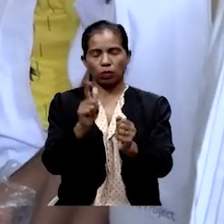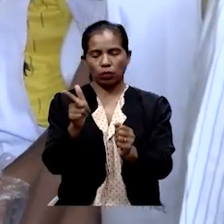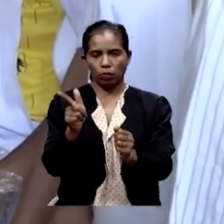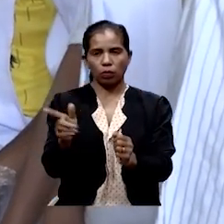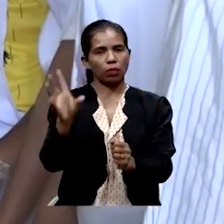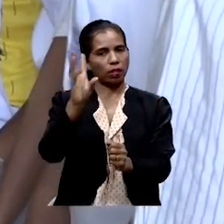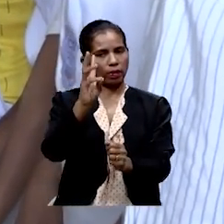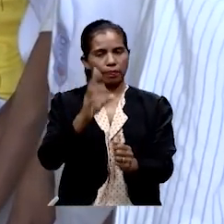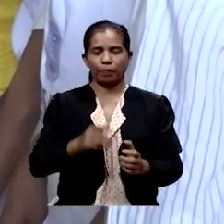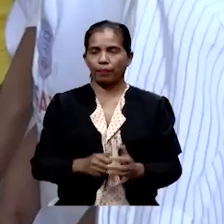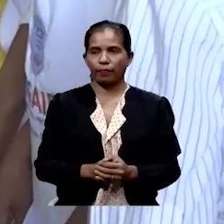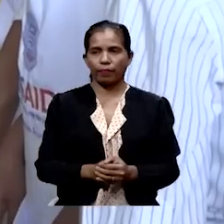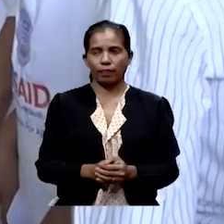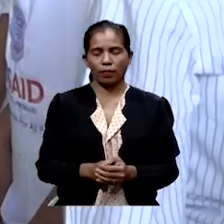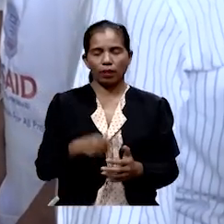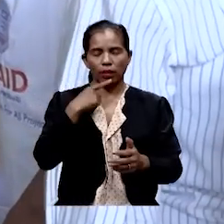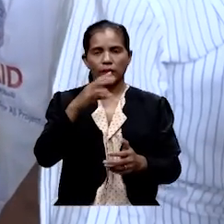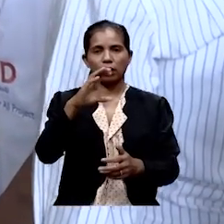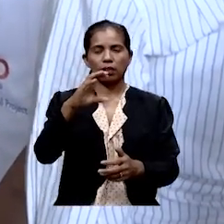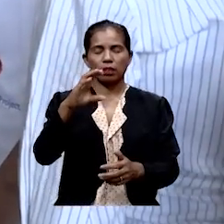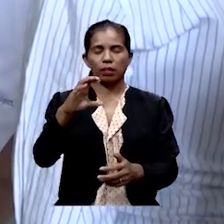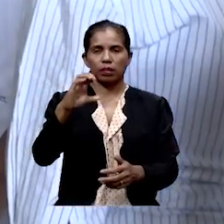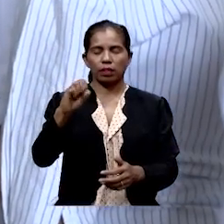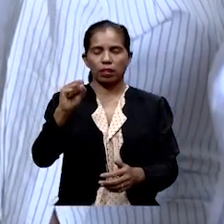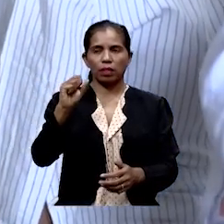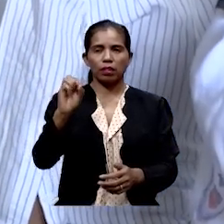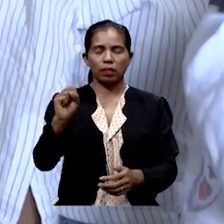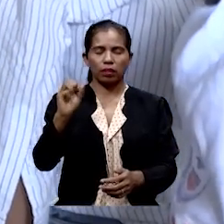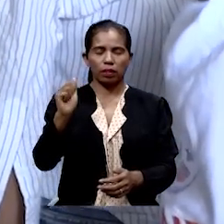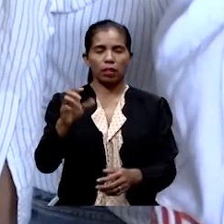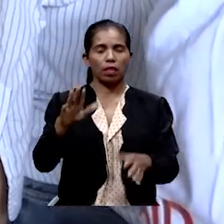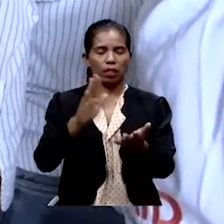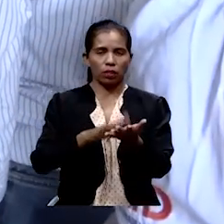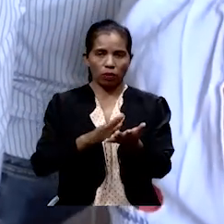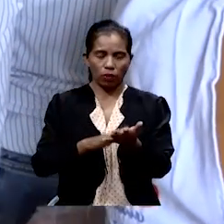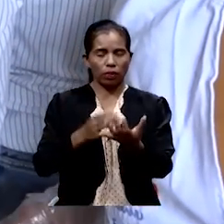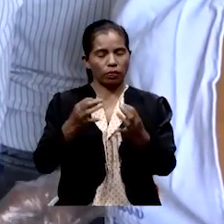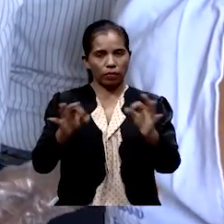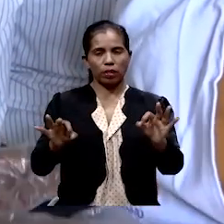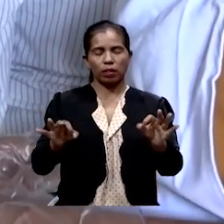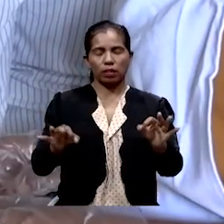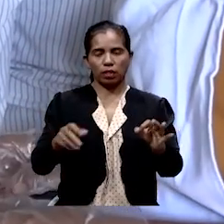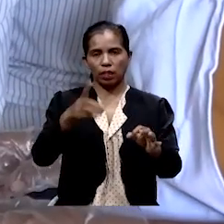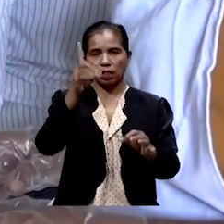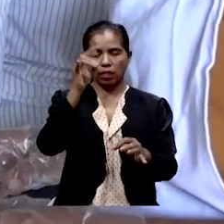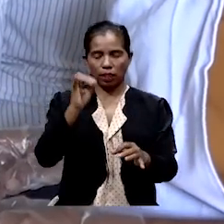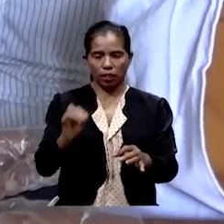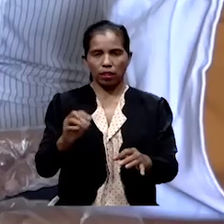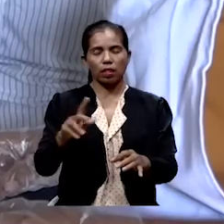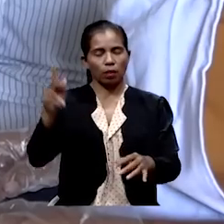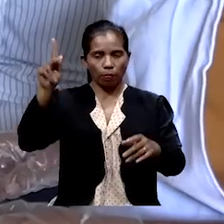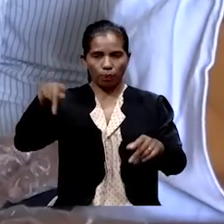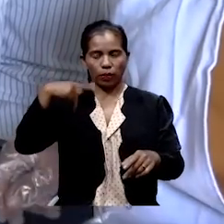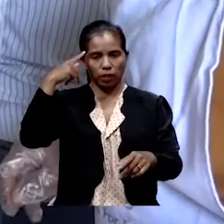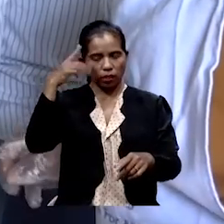resinenselo. Cesar Trinitu Freitas Gayu remata ni studu ia Universidade Dili ia area politika nian